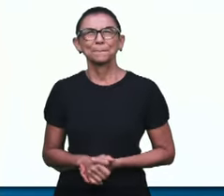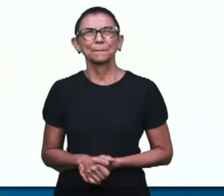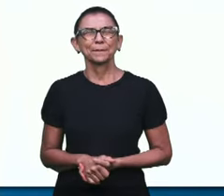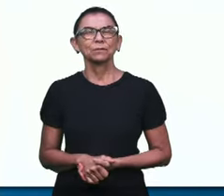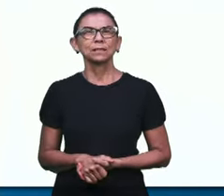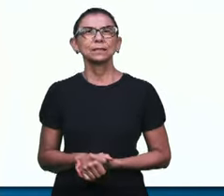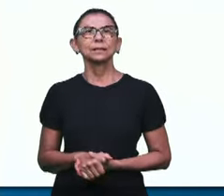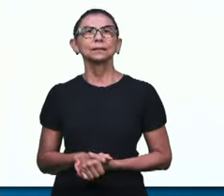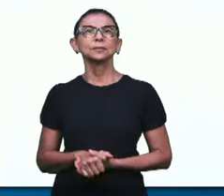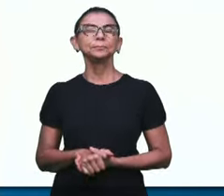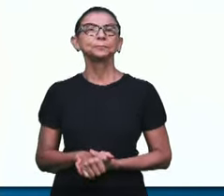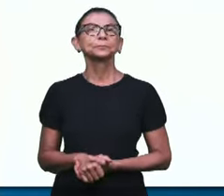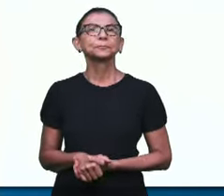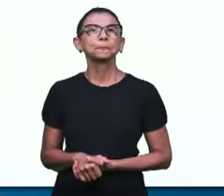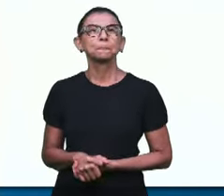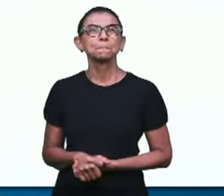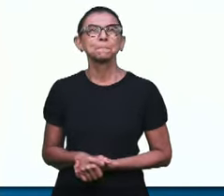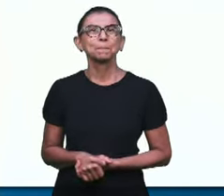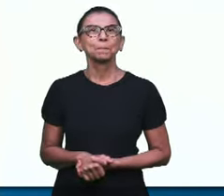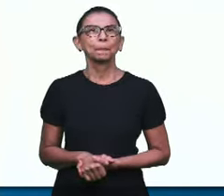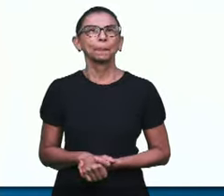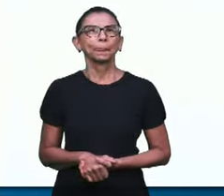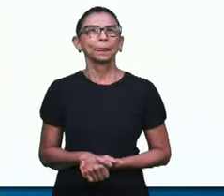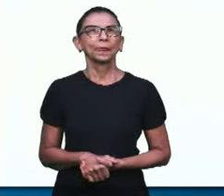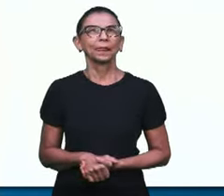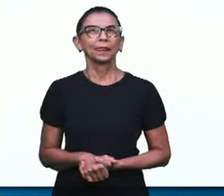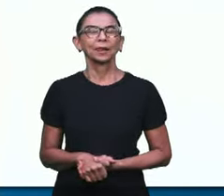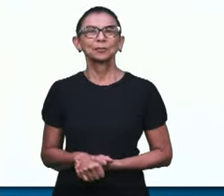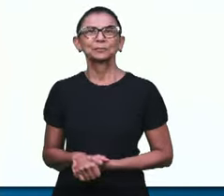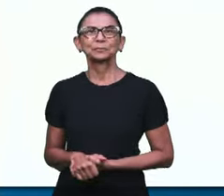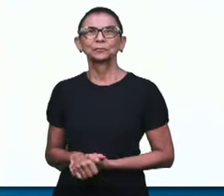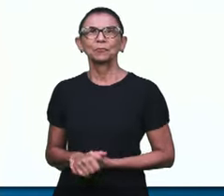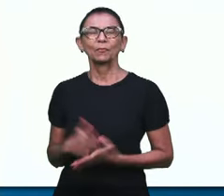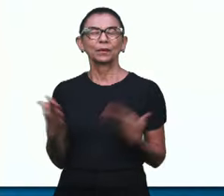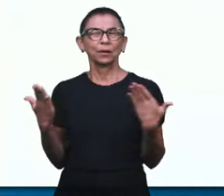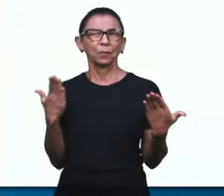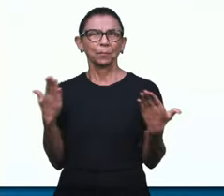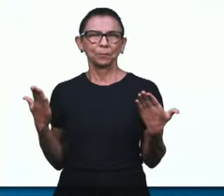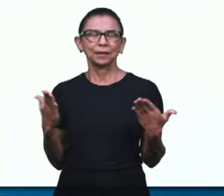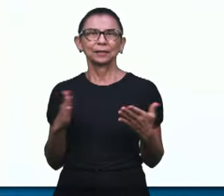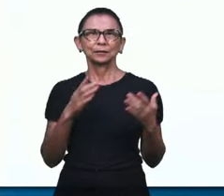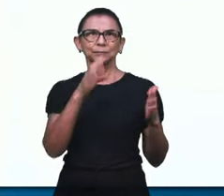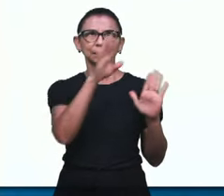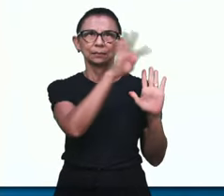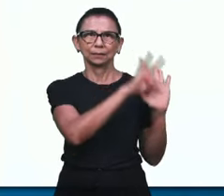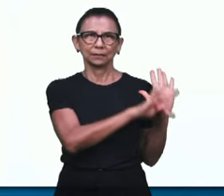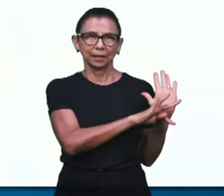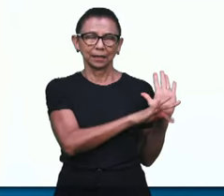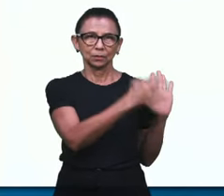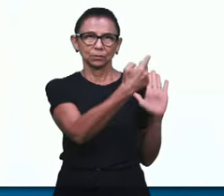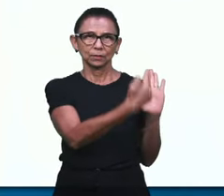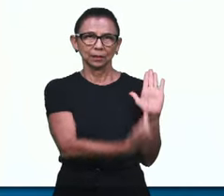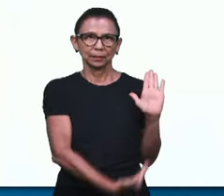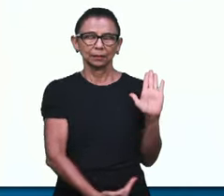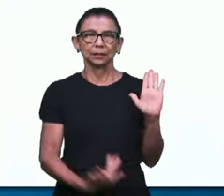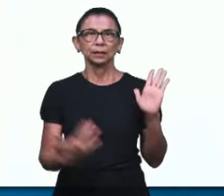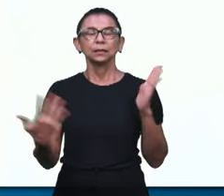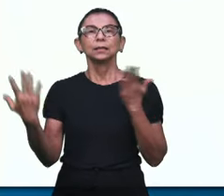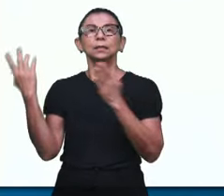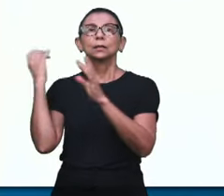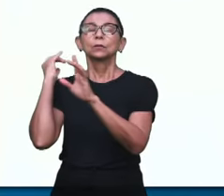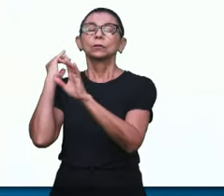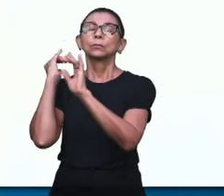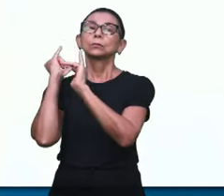2:17, 5:2, 5:9 e 6:12. E você vai identificar nas expressões desses versículos, você